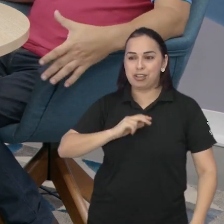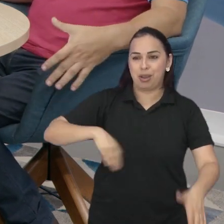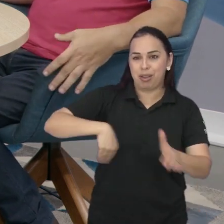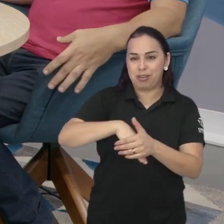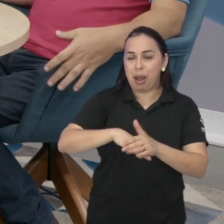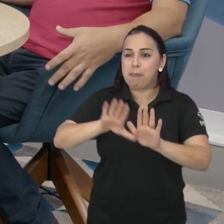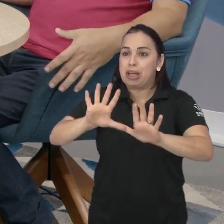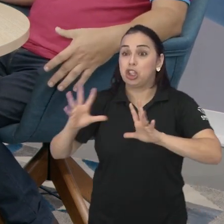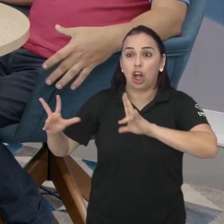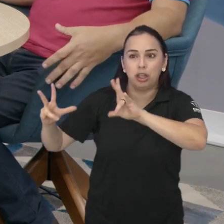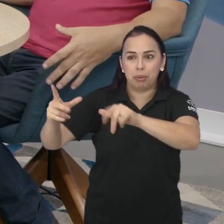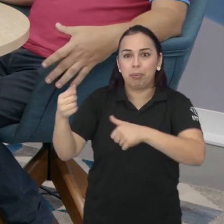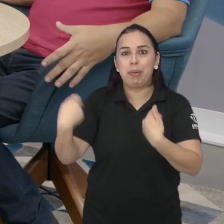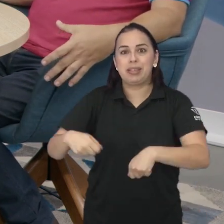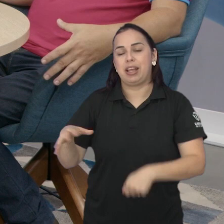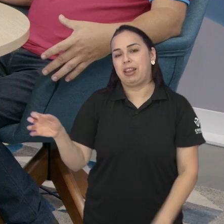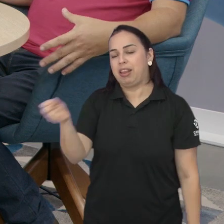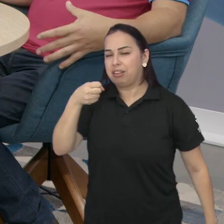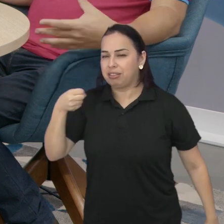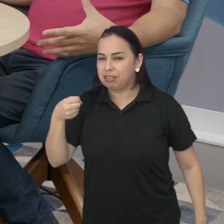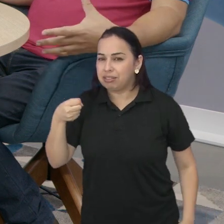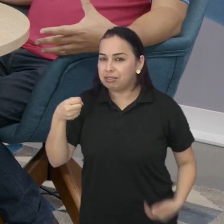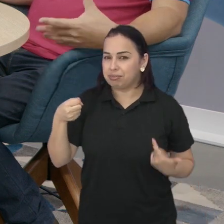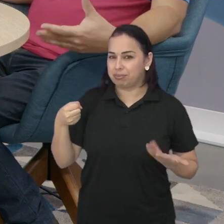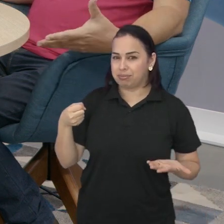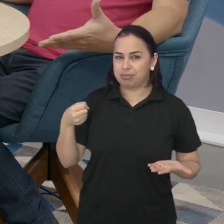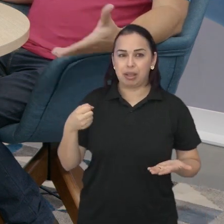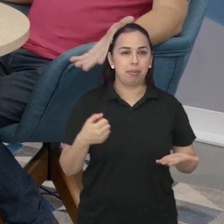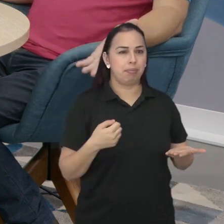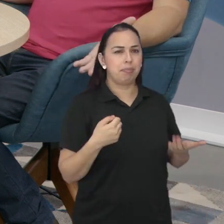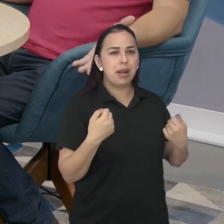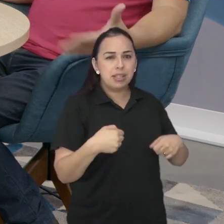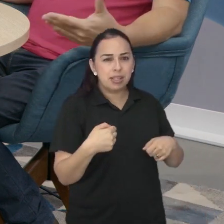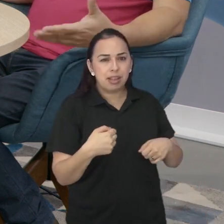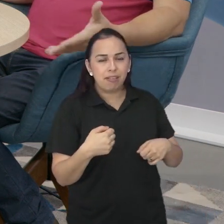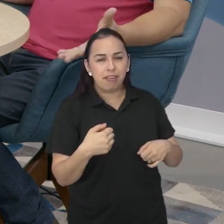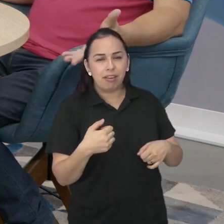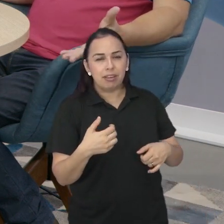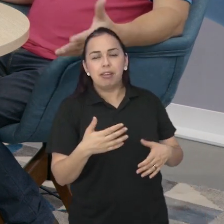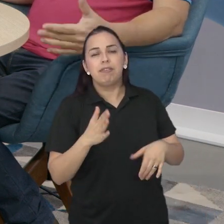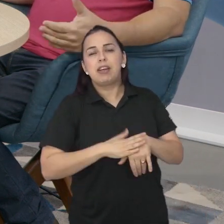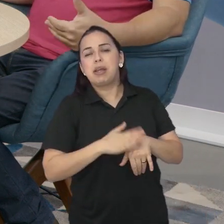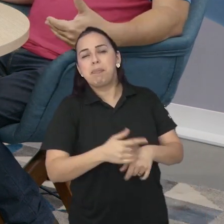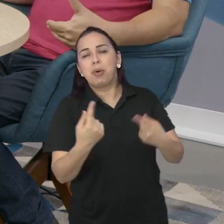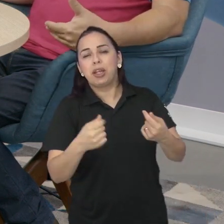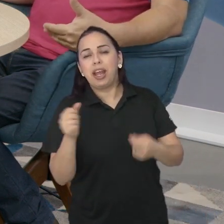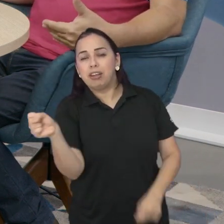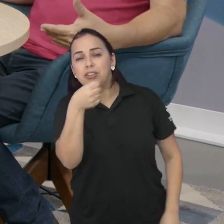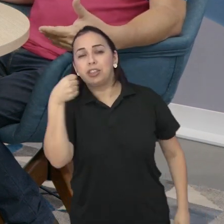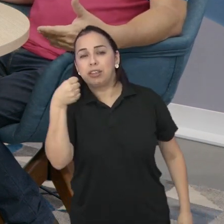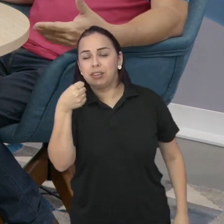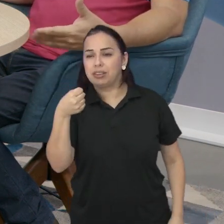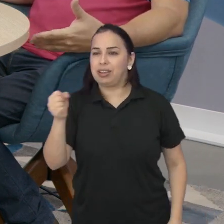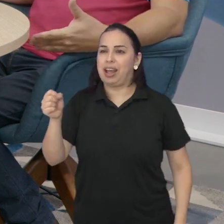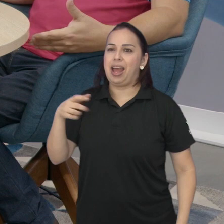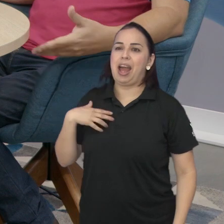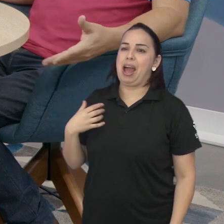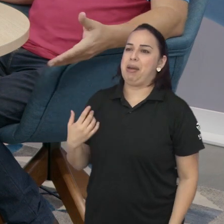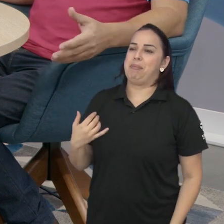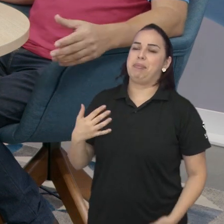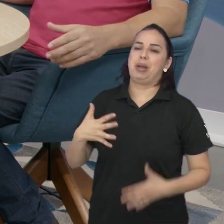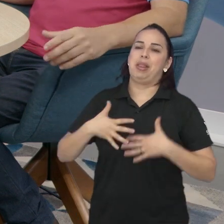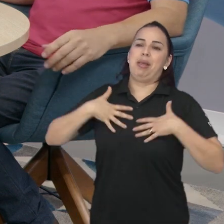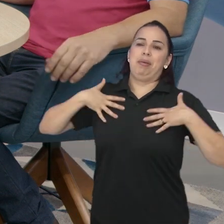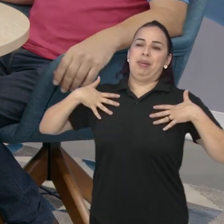mas todo mundo tem que tomar cerveja. Parece que é uma necessidade, você tem que fazer isso para aquilo. E para ter prazer, você é importante se você brinda. E